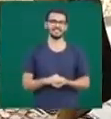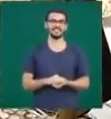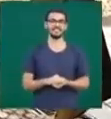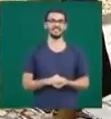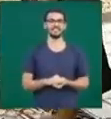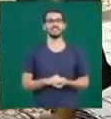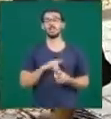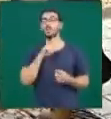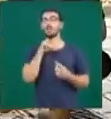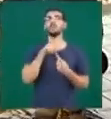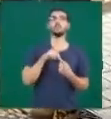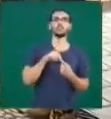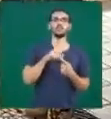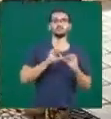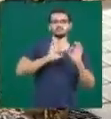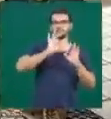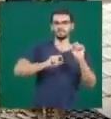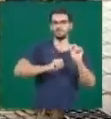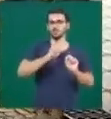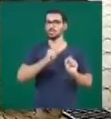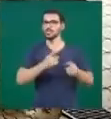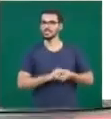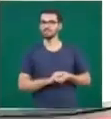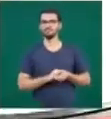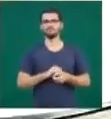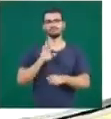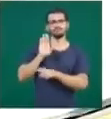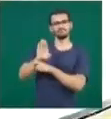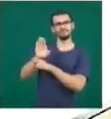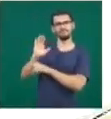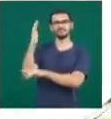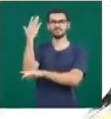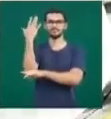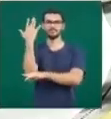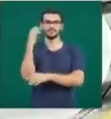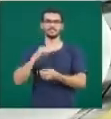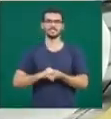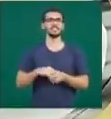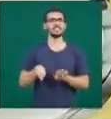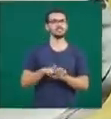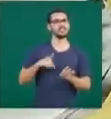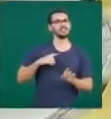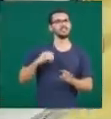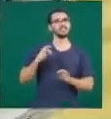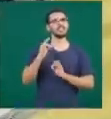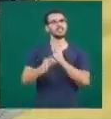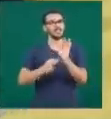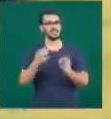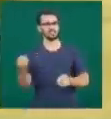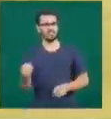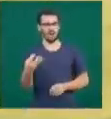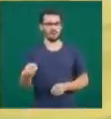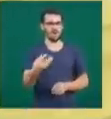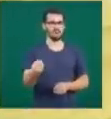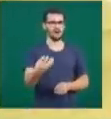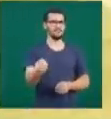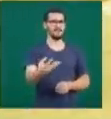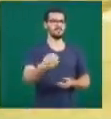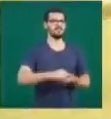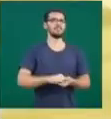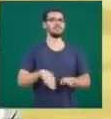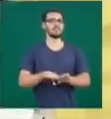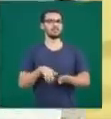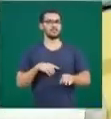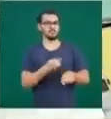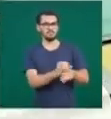O objetivo do projeto é contribuir com a natureza, fortalecendo o emprego de novas tecnologias no ramo e integrando o conhecimento